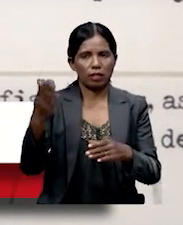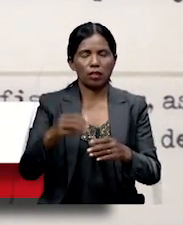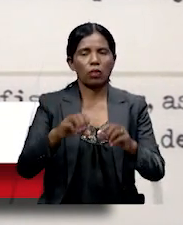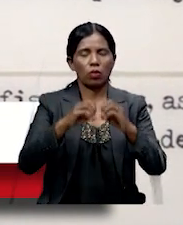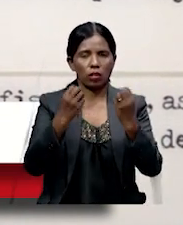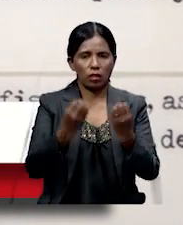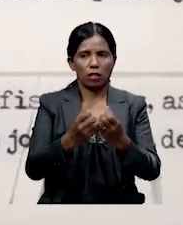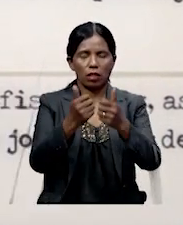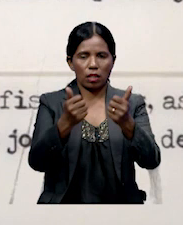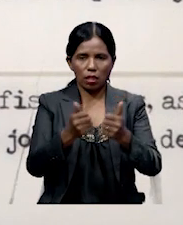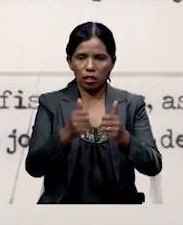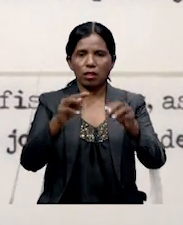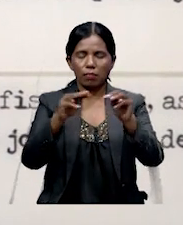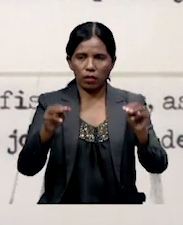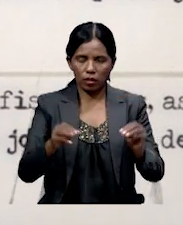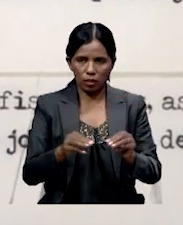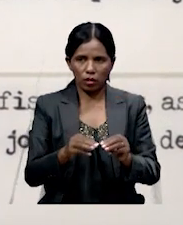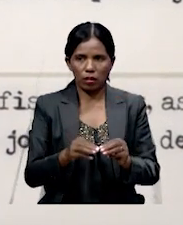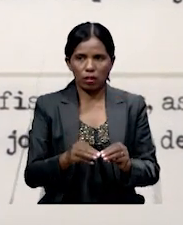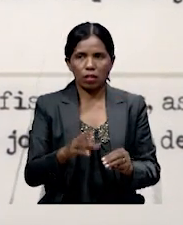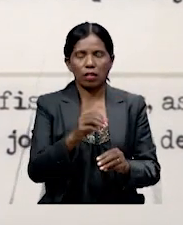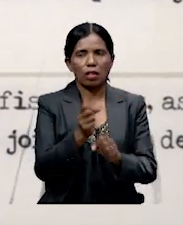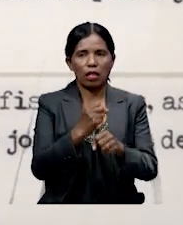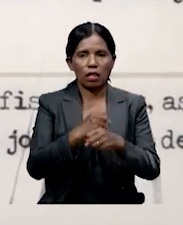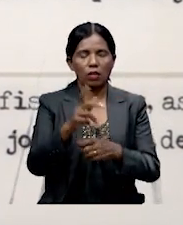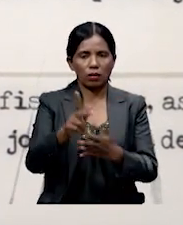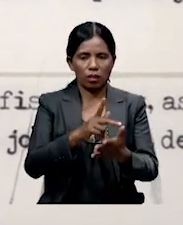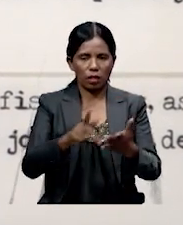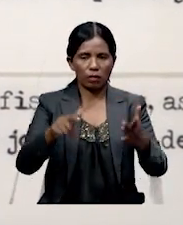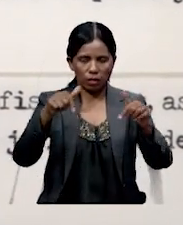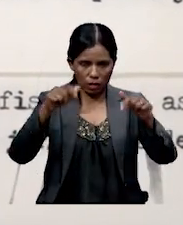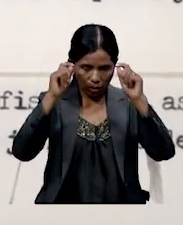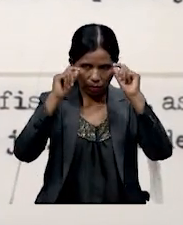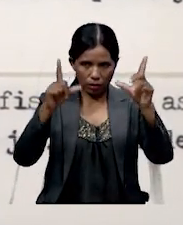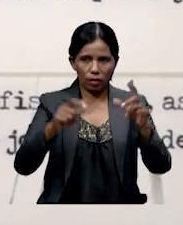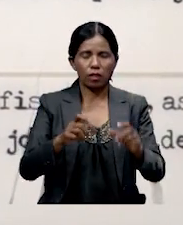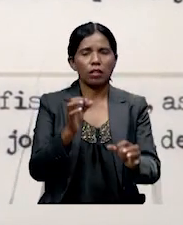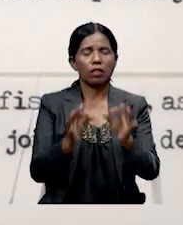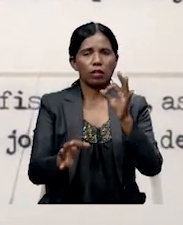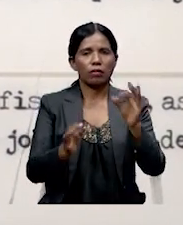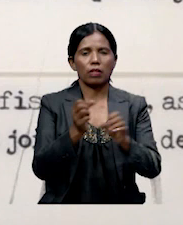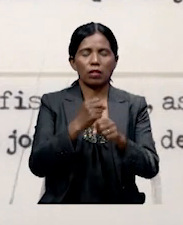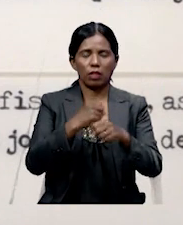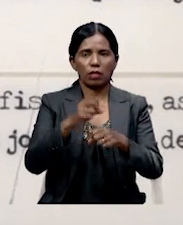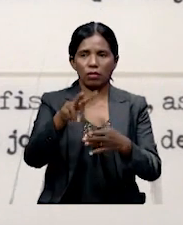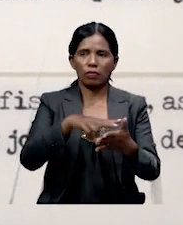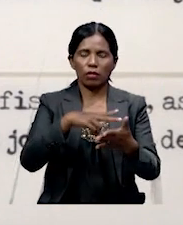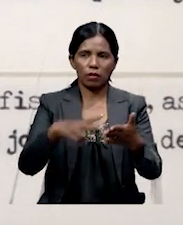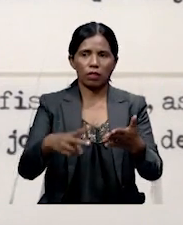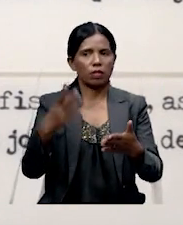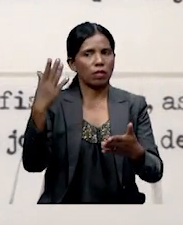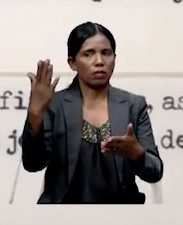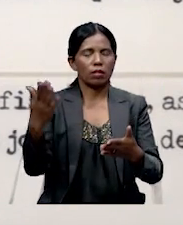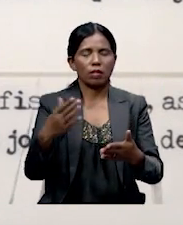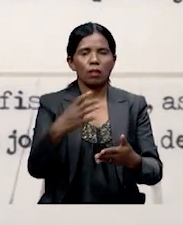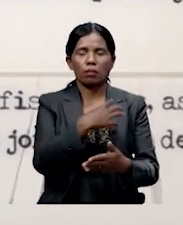organização hirak neve maka comete crime em Timor. Neve se comete um ato violento, enva se